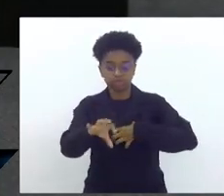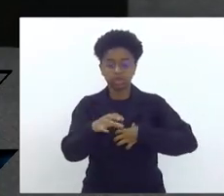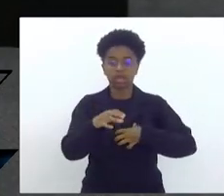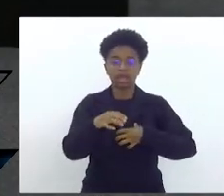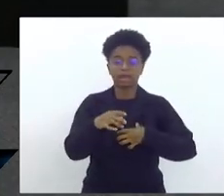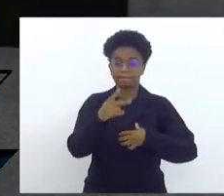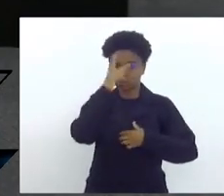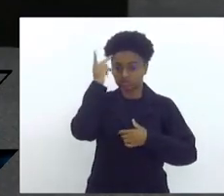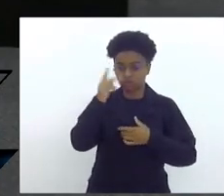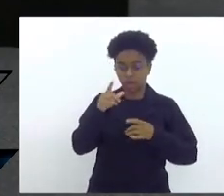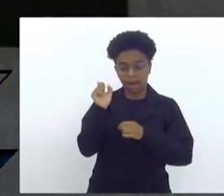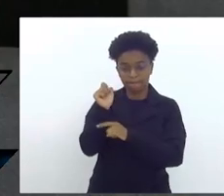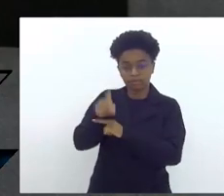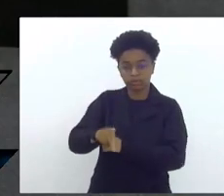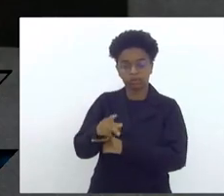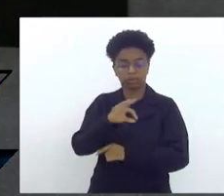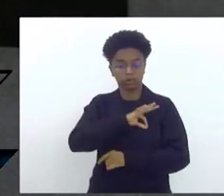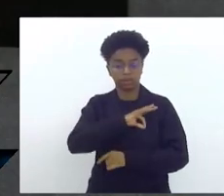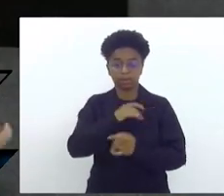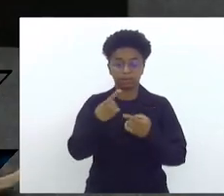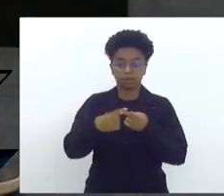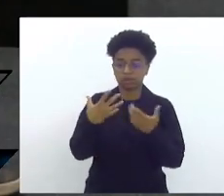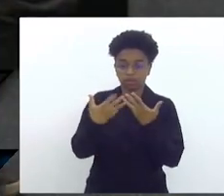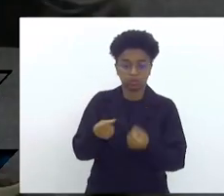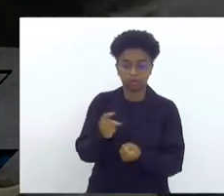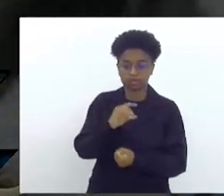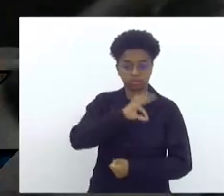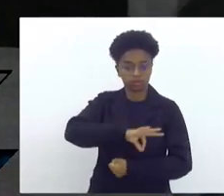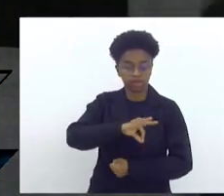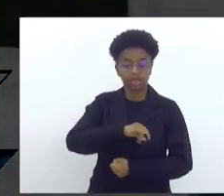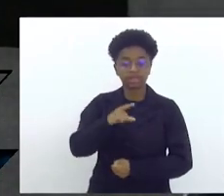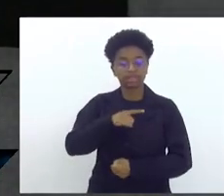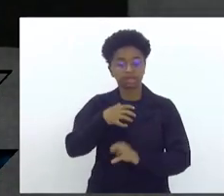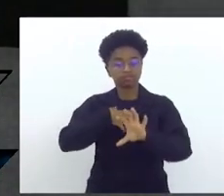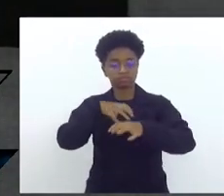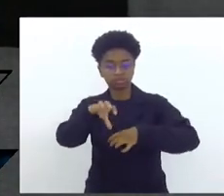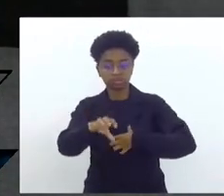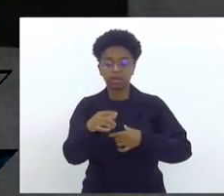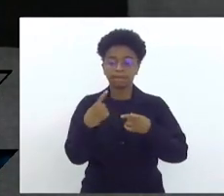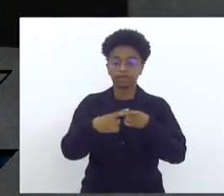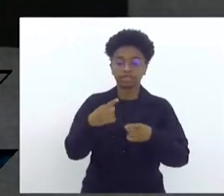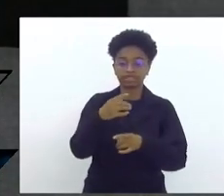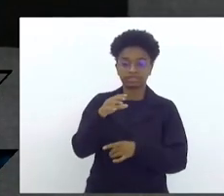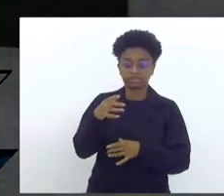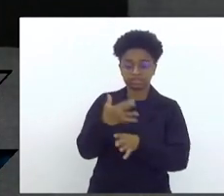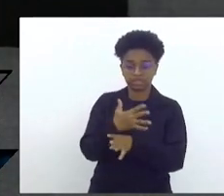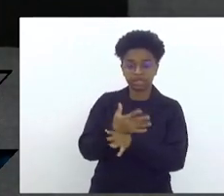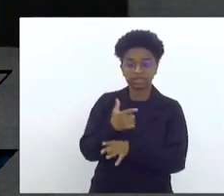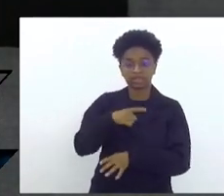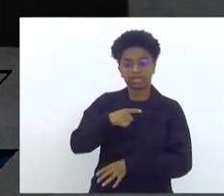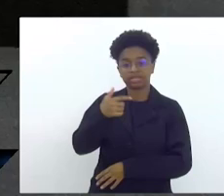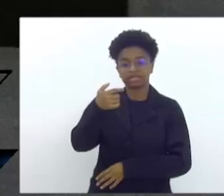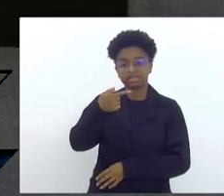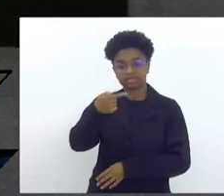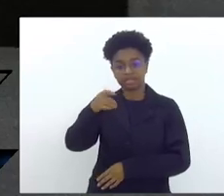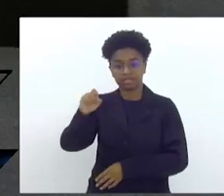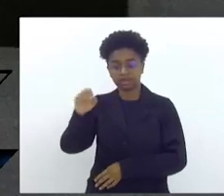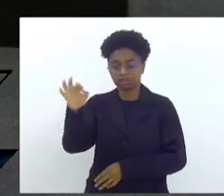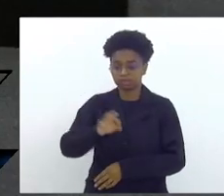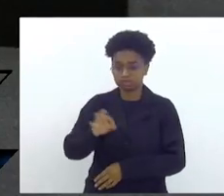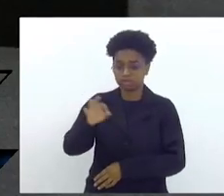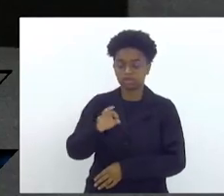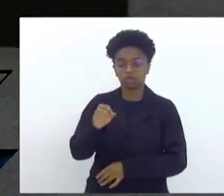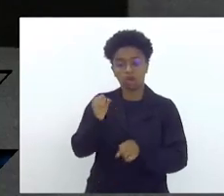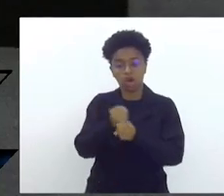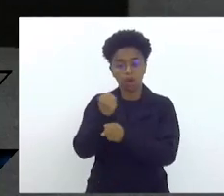a grana eu tenho solidariedade as cidades que estão com 70% das obras do pacto RJ paradas